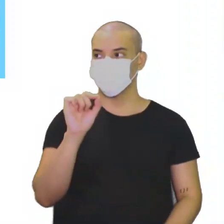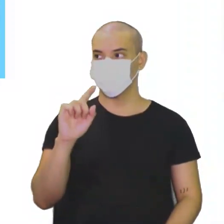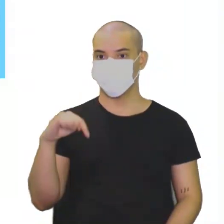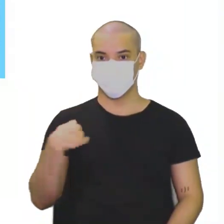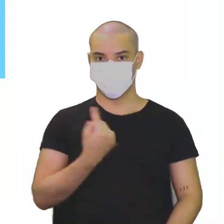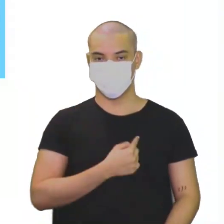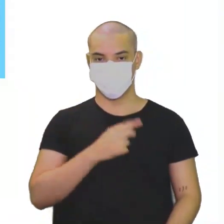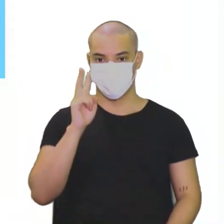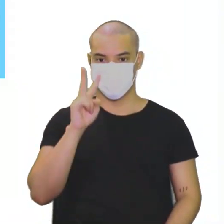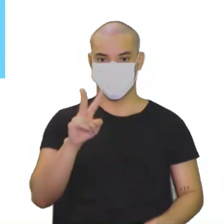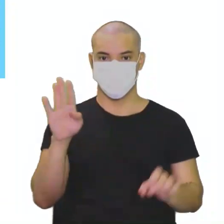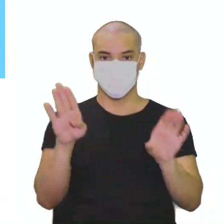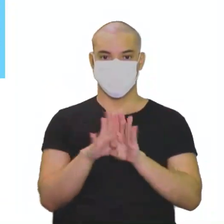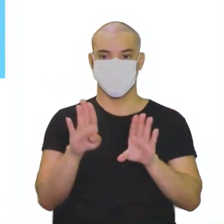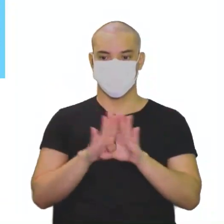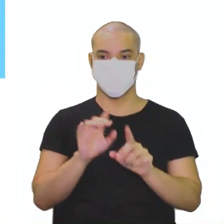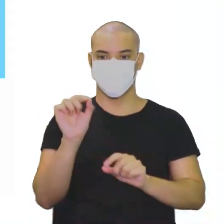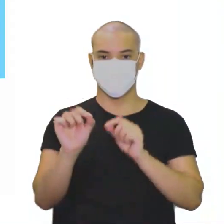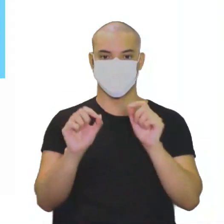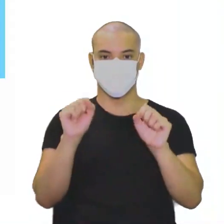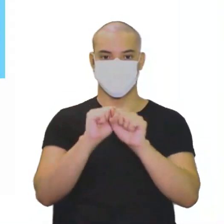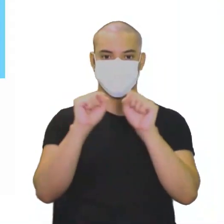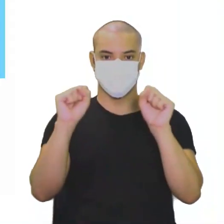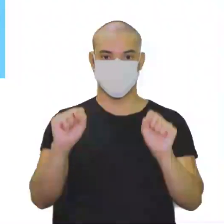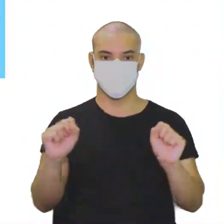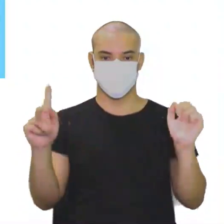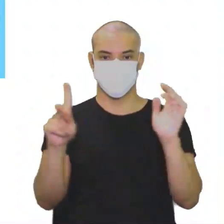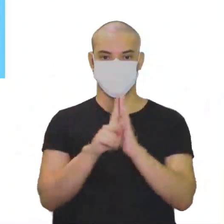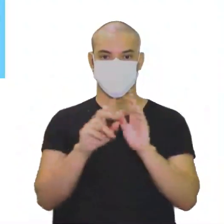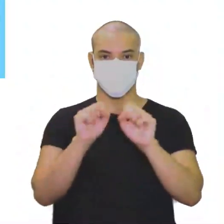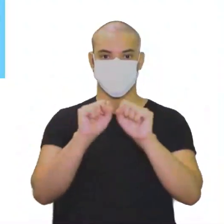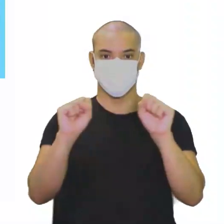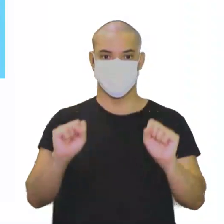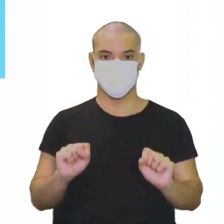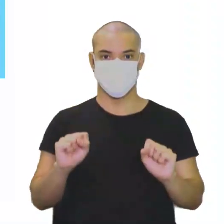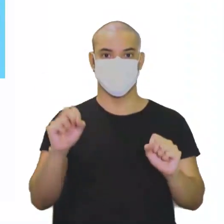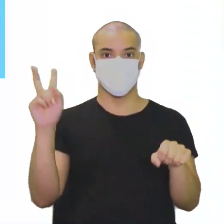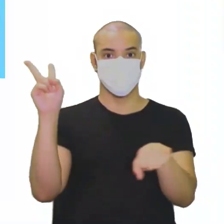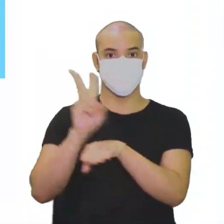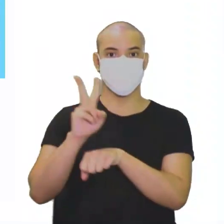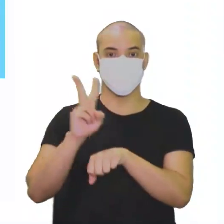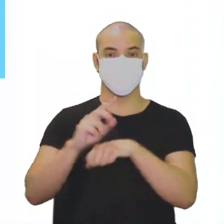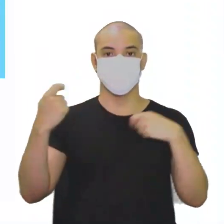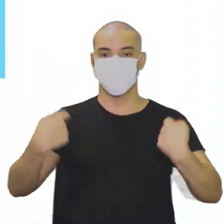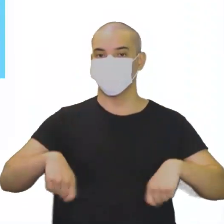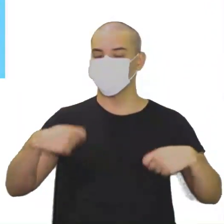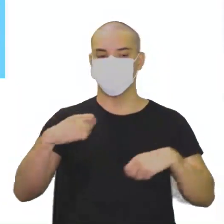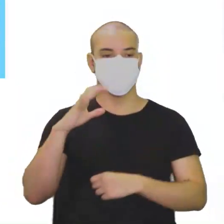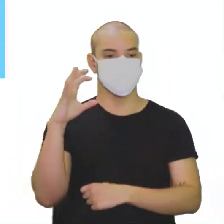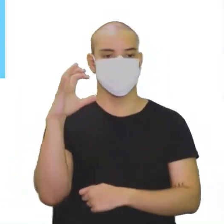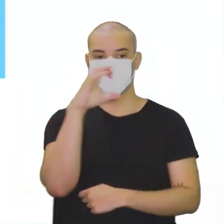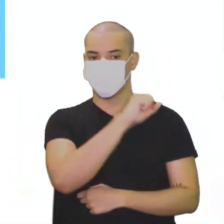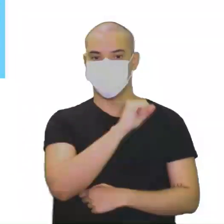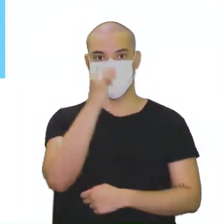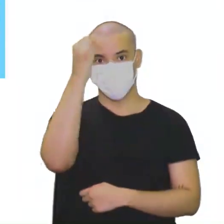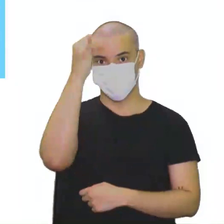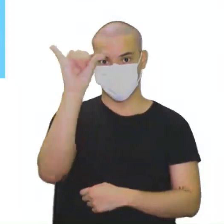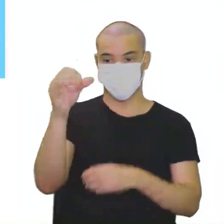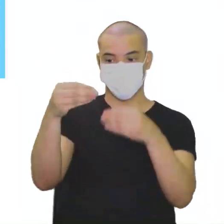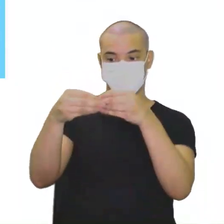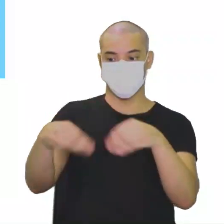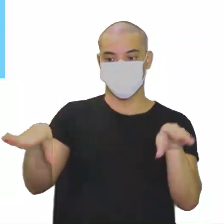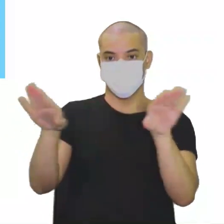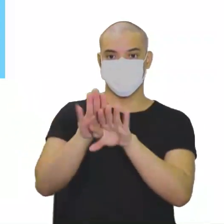também? Olha só, nós vimos que os sistemas de proteção devem atuar rapidamente para minimizar riscos à